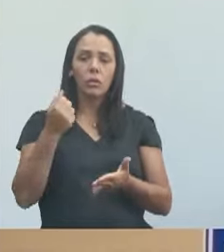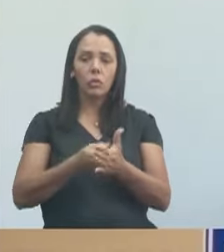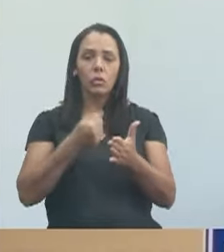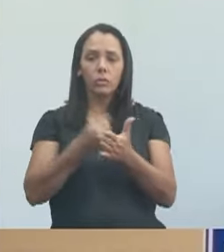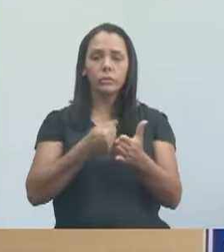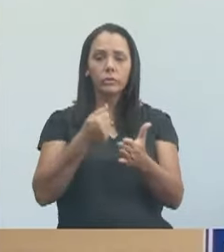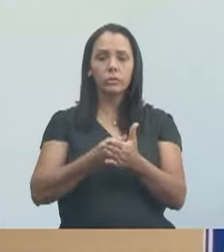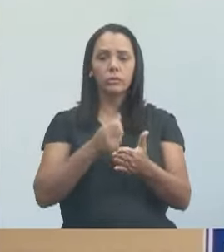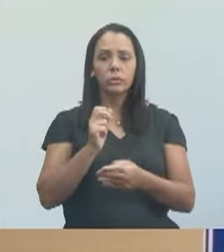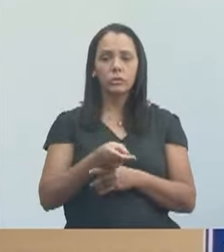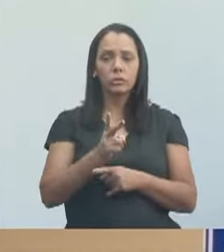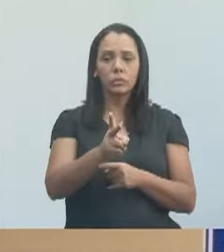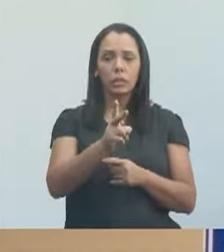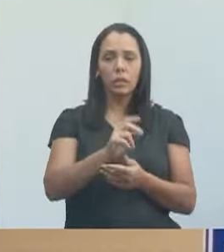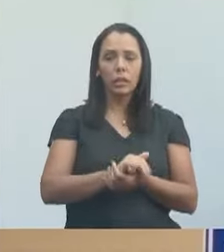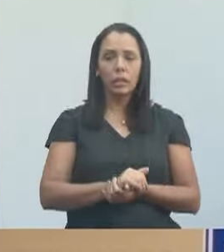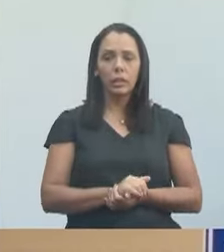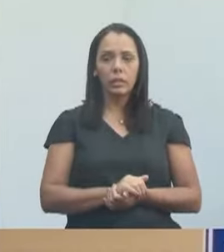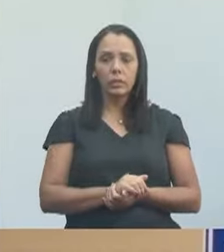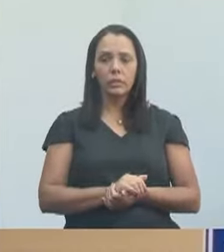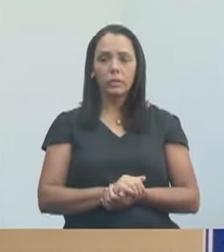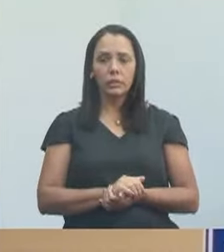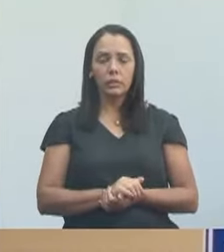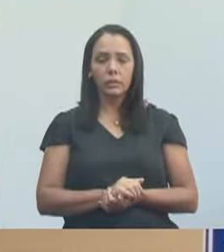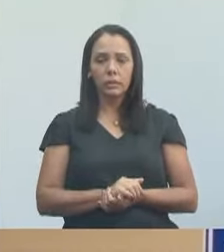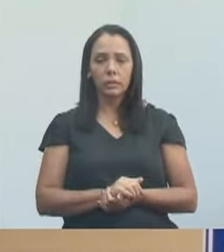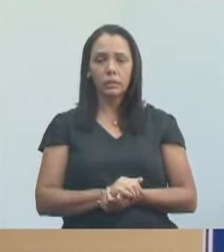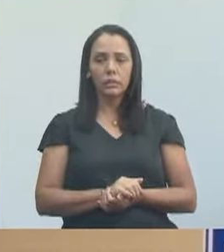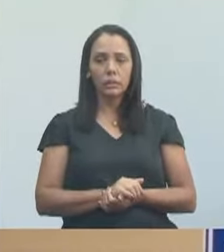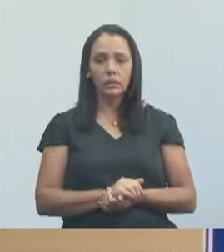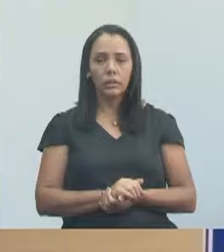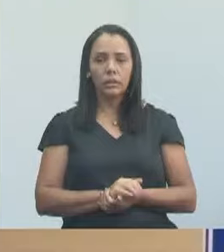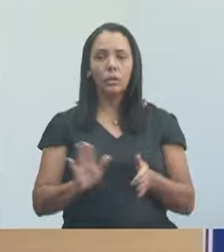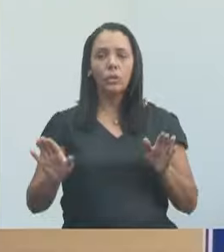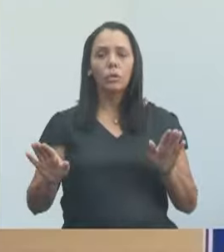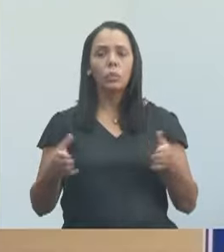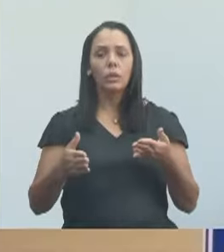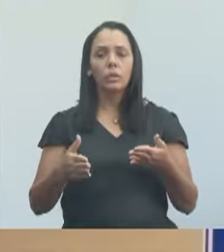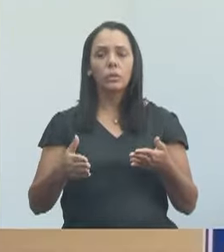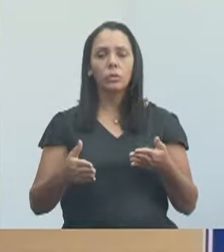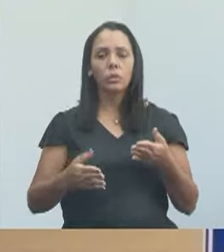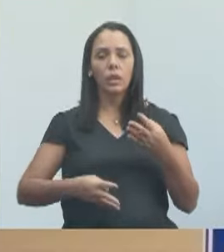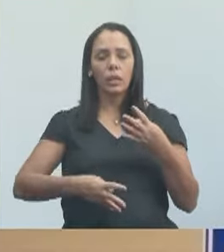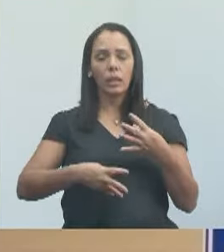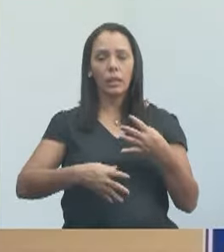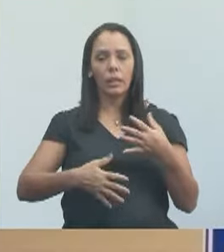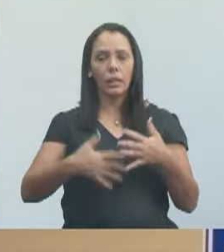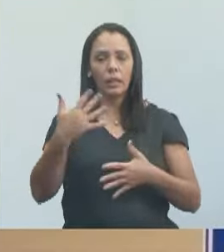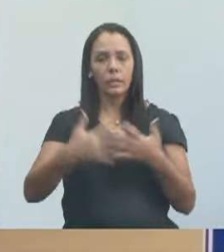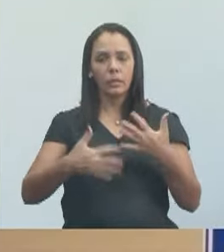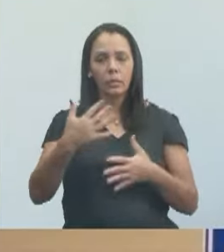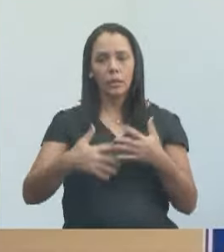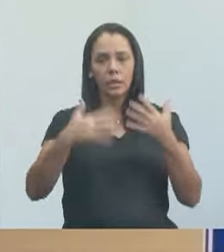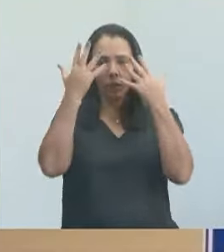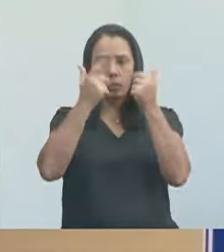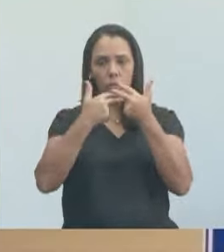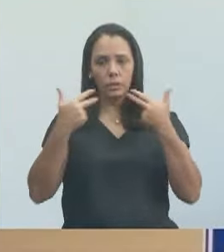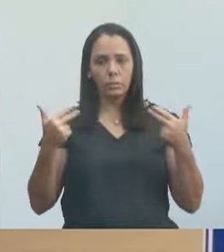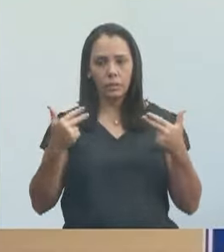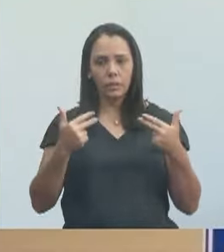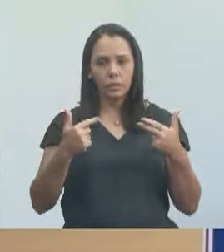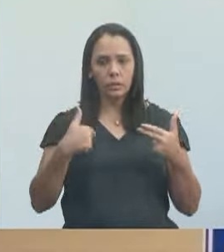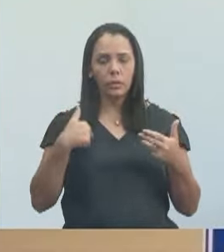tecla. Enquanto começarem, né, a prejudicar a causa animal, eu vou bater nessa tecla, tá bom? Infelizmente, né, hoje eu observei